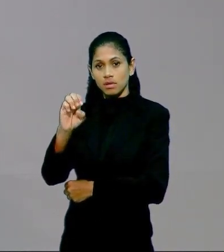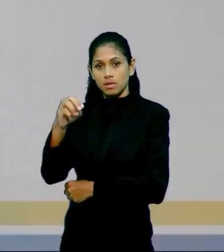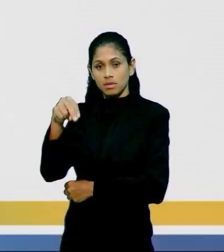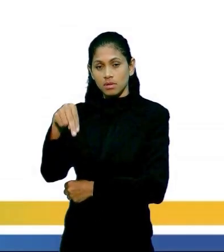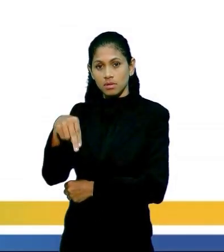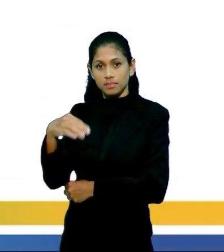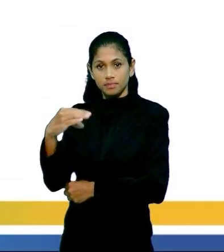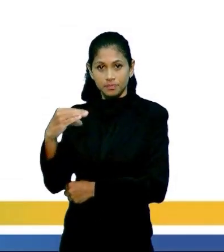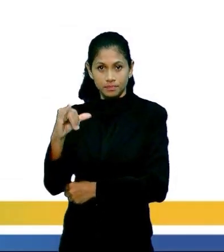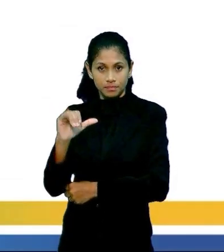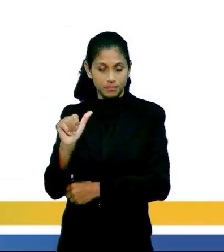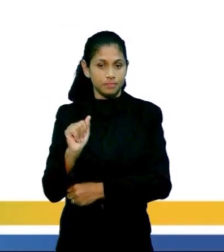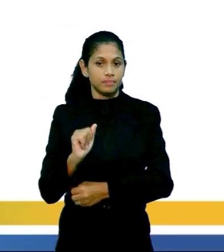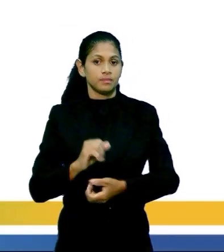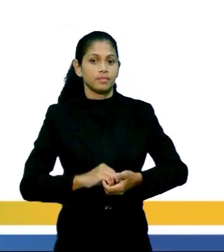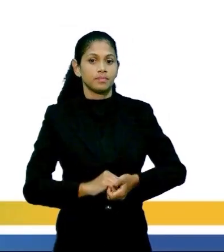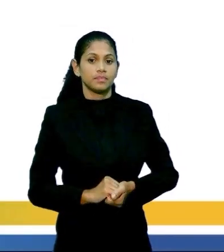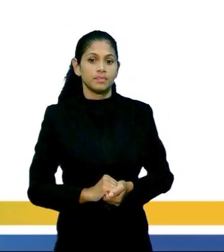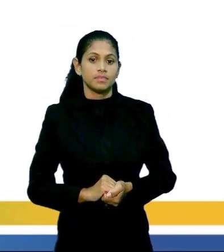Bohr.